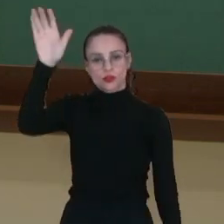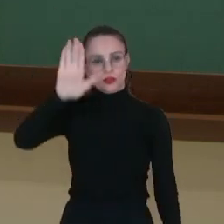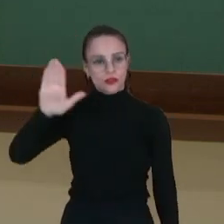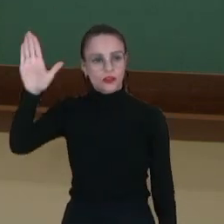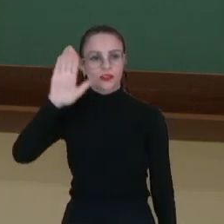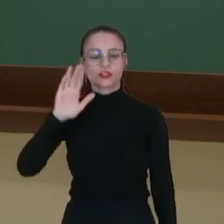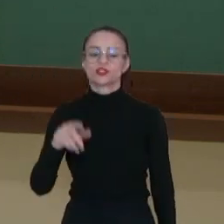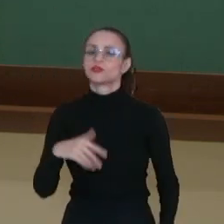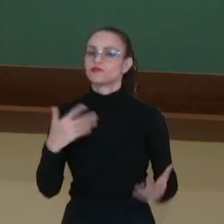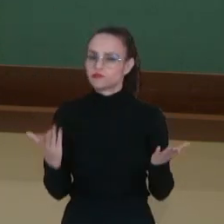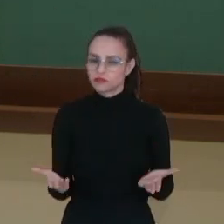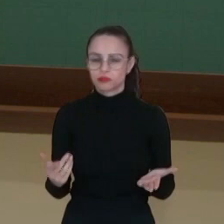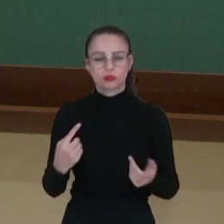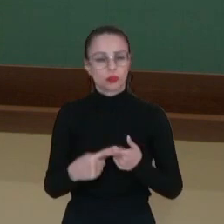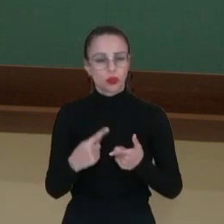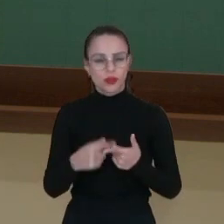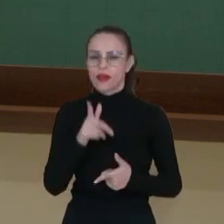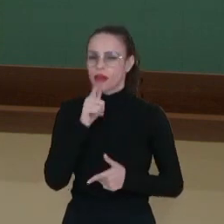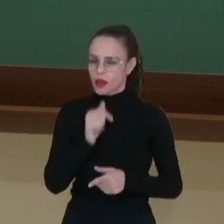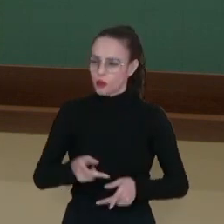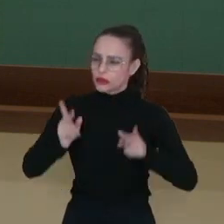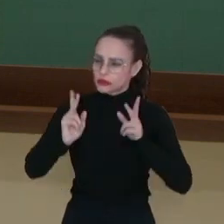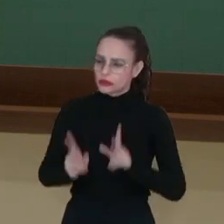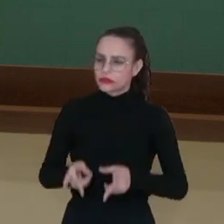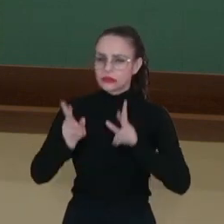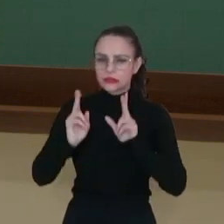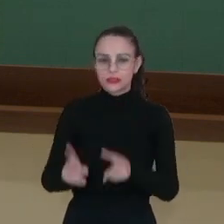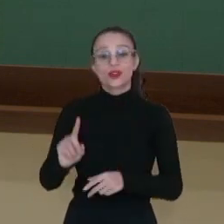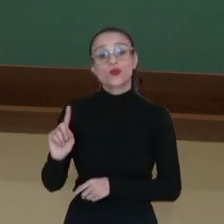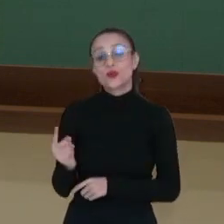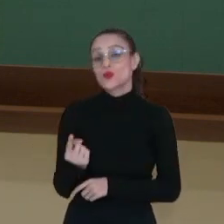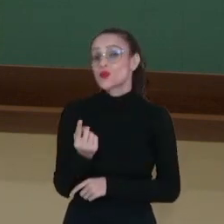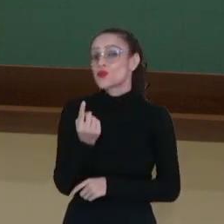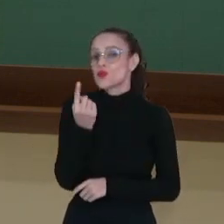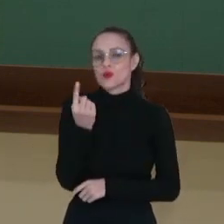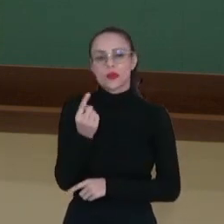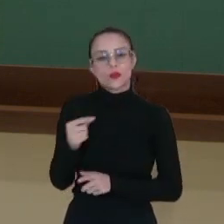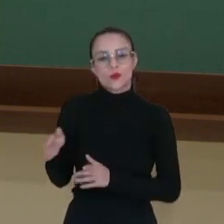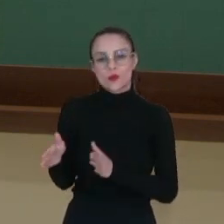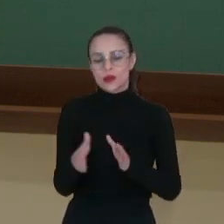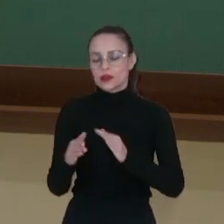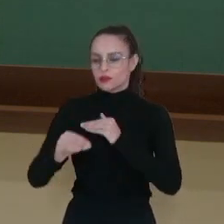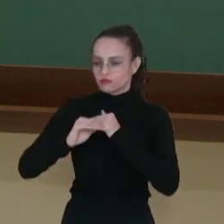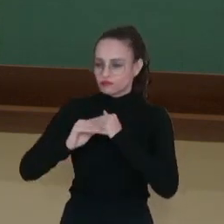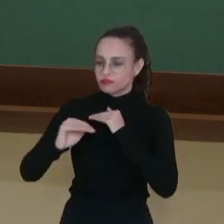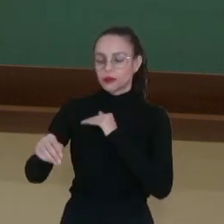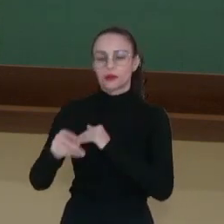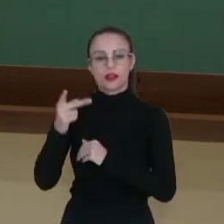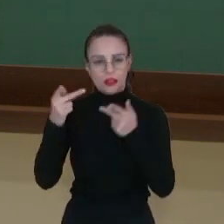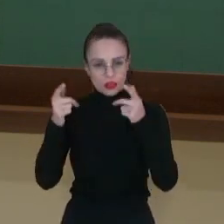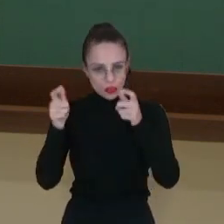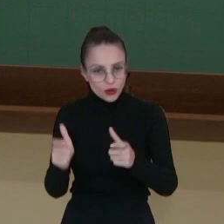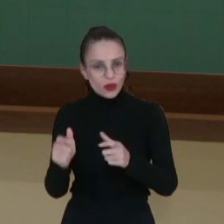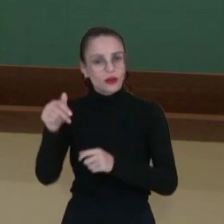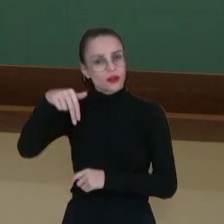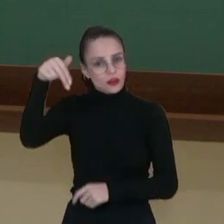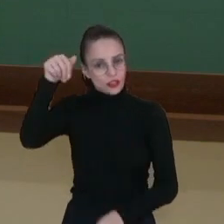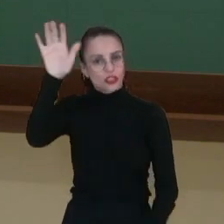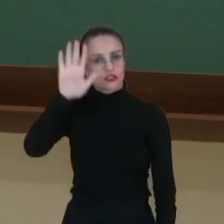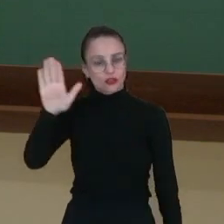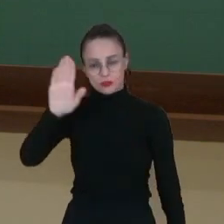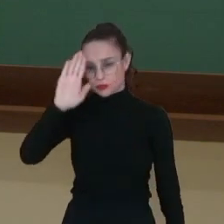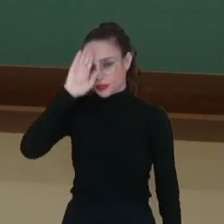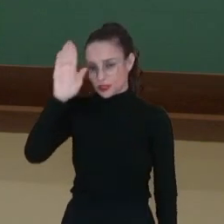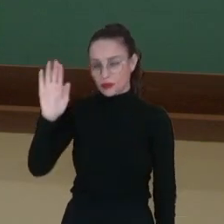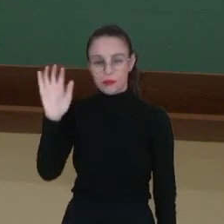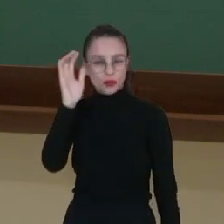ter água o ano todo, de ser um dos únicos rios permanentes daquela região ali, principalmente do